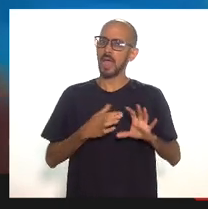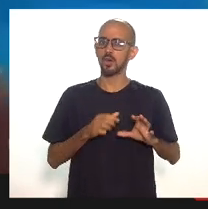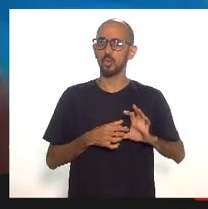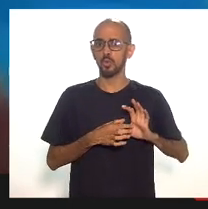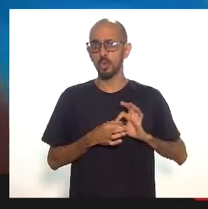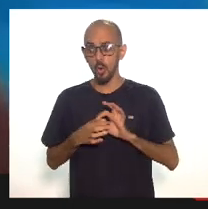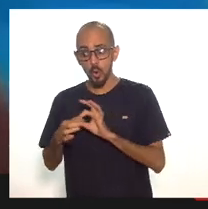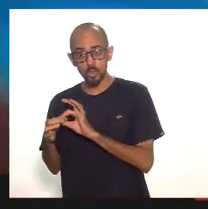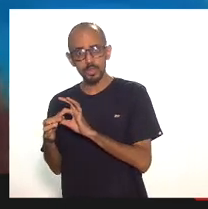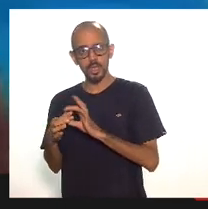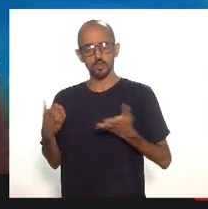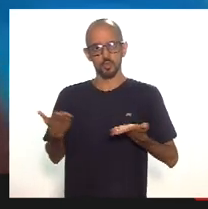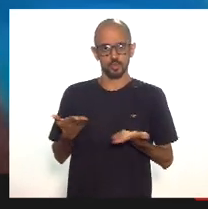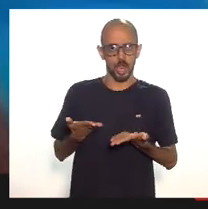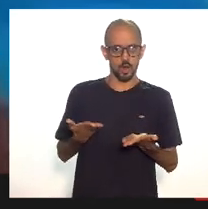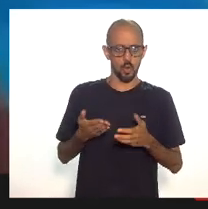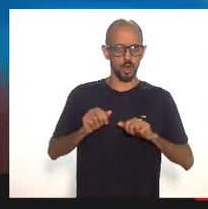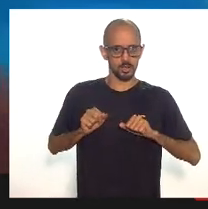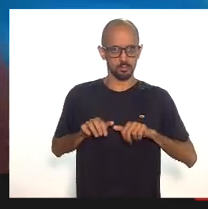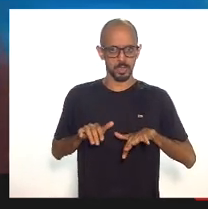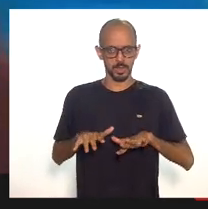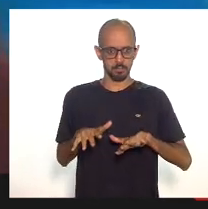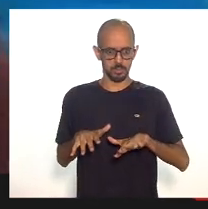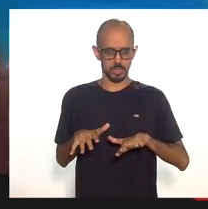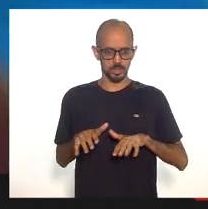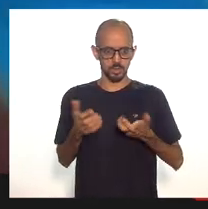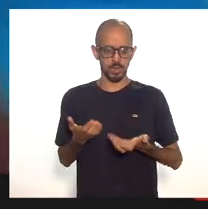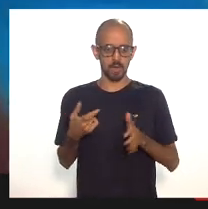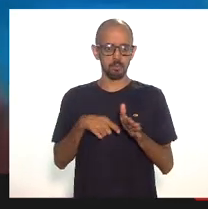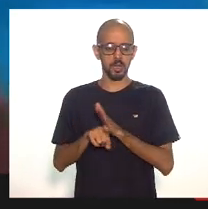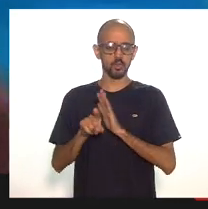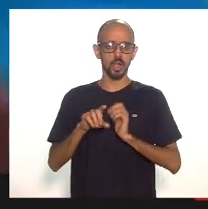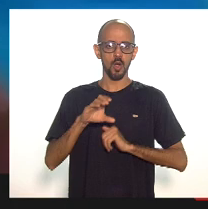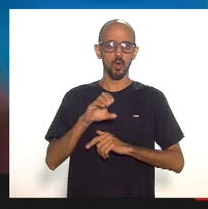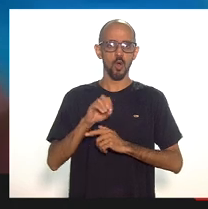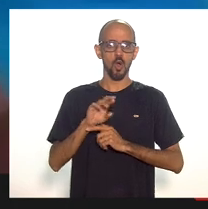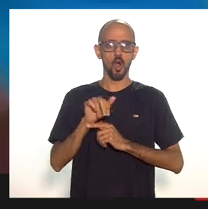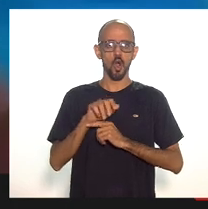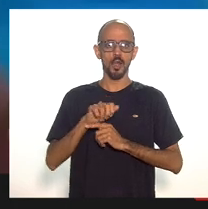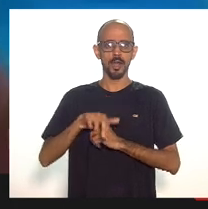dessa avaliação da pandemia, eu queria perguntar ao coronel de Vério.